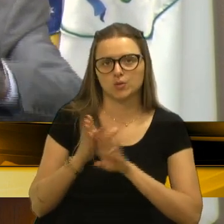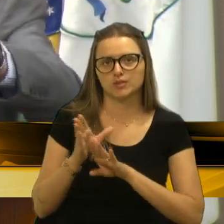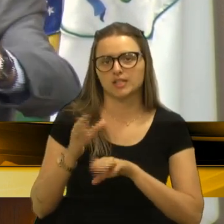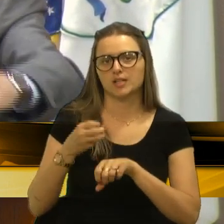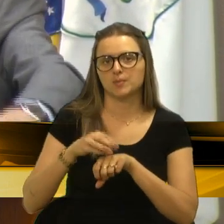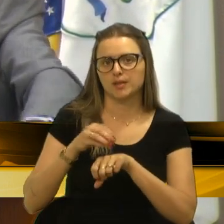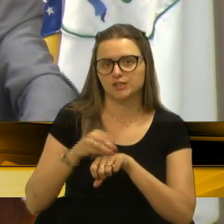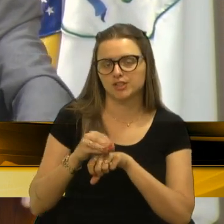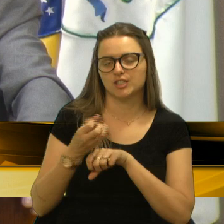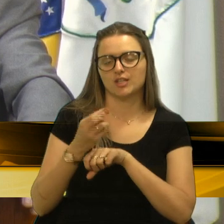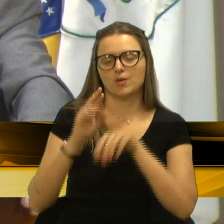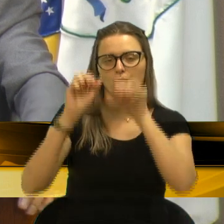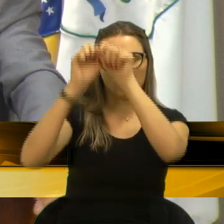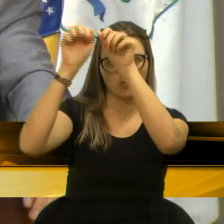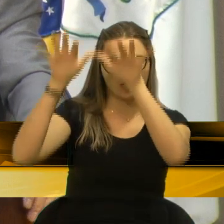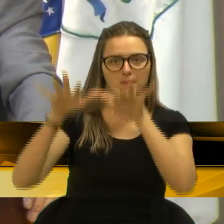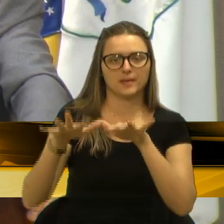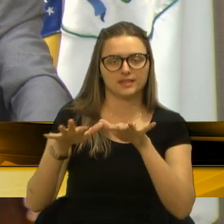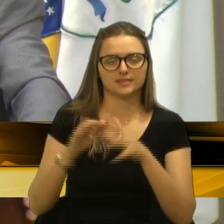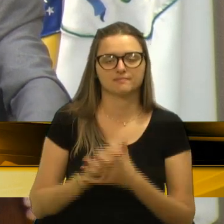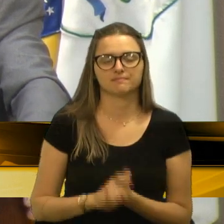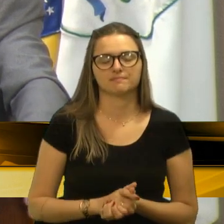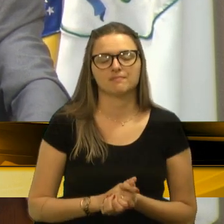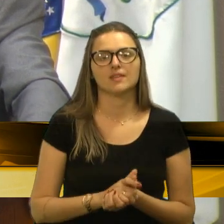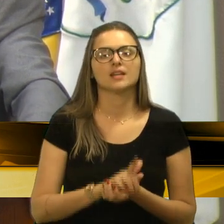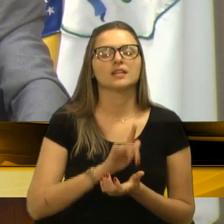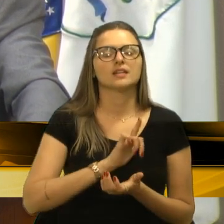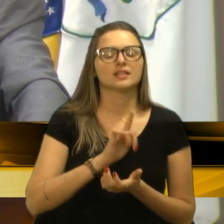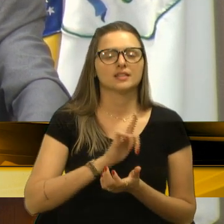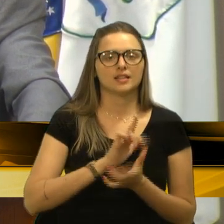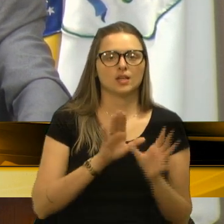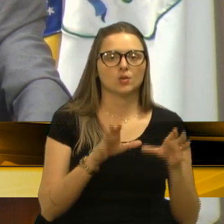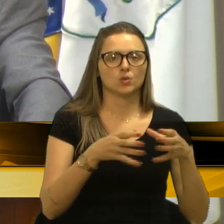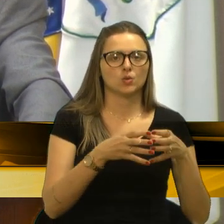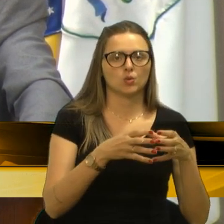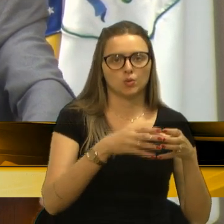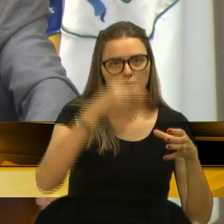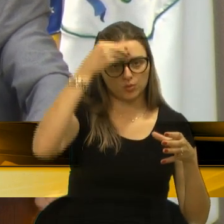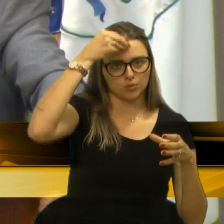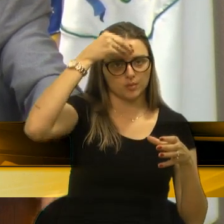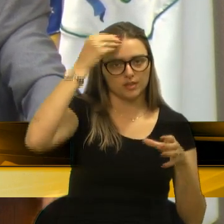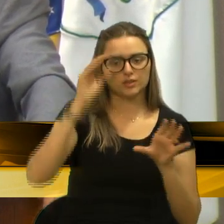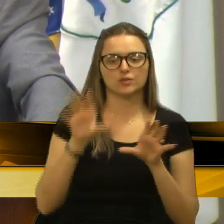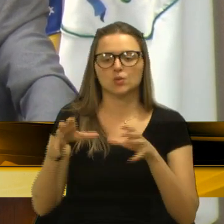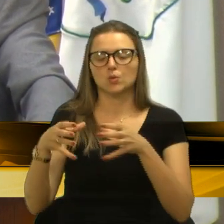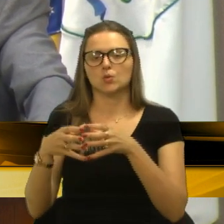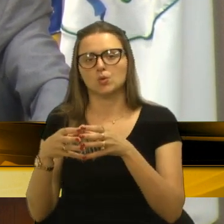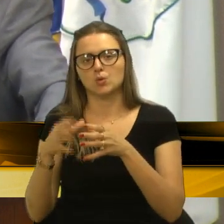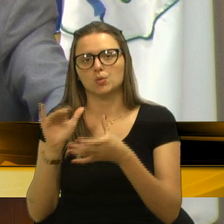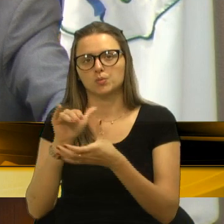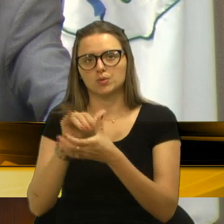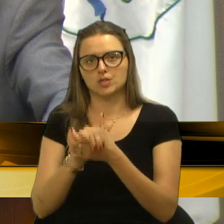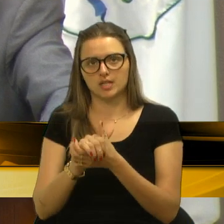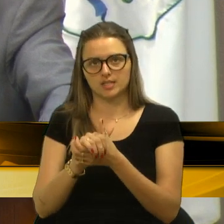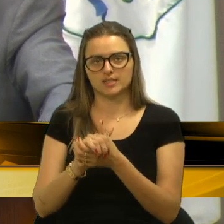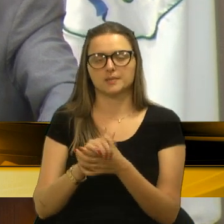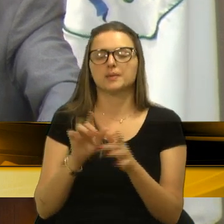bênção, um aconselhamento. Existem as pastorais do batismo e os cursos de noivo na dimensão